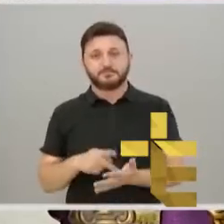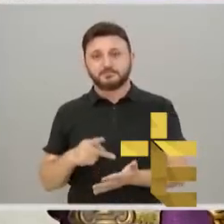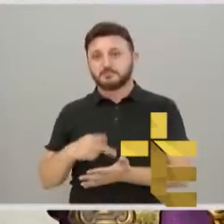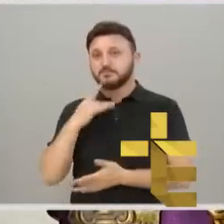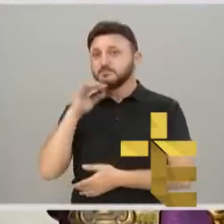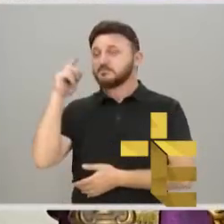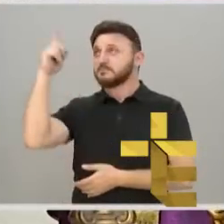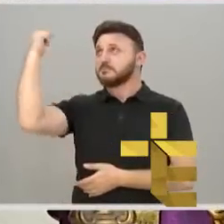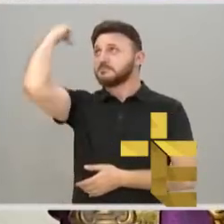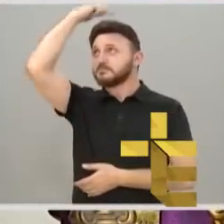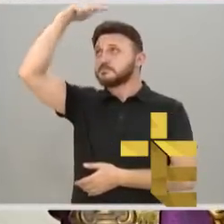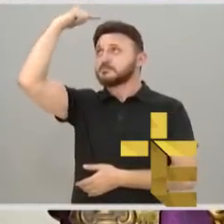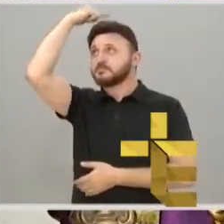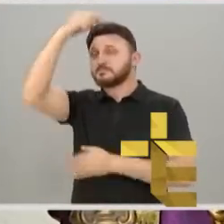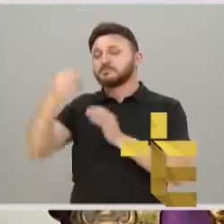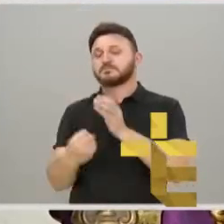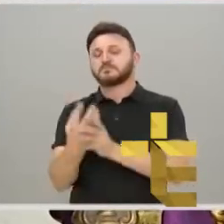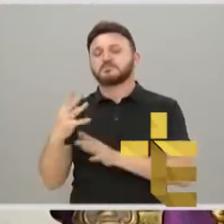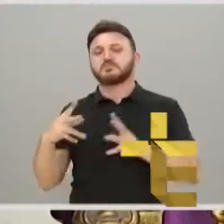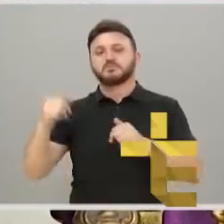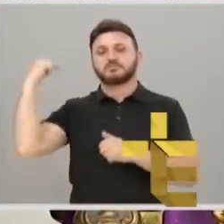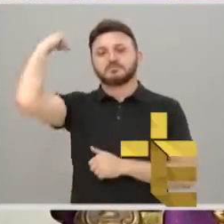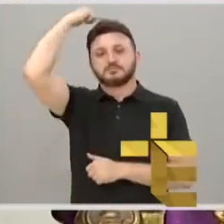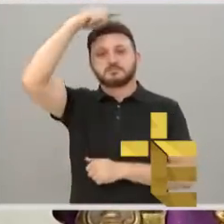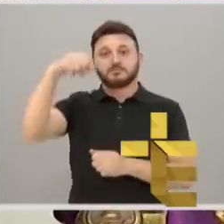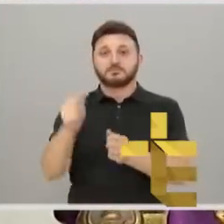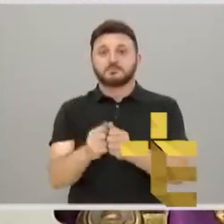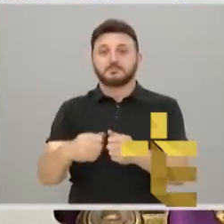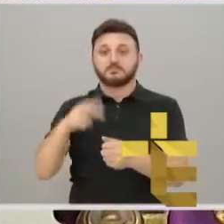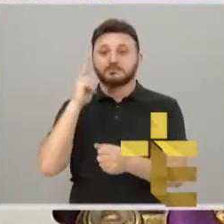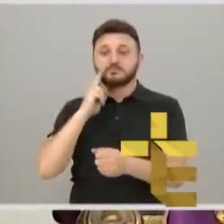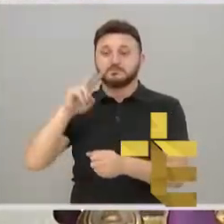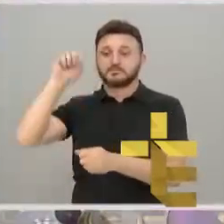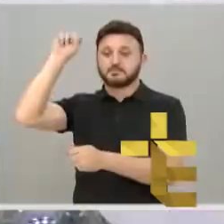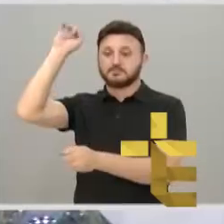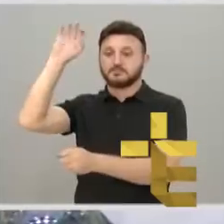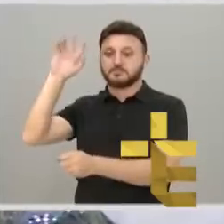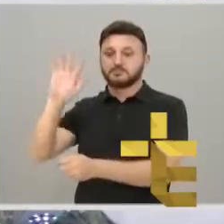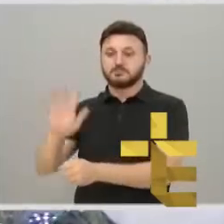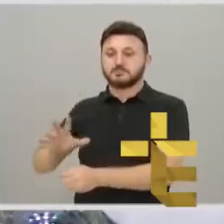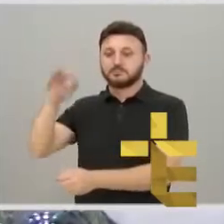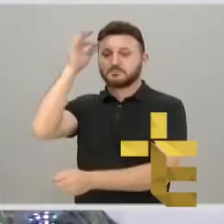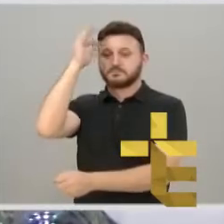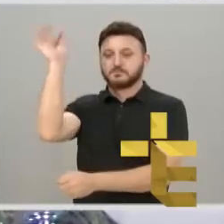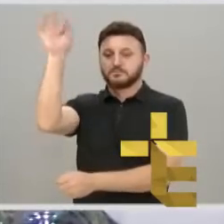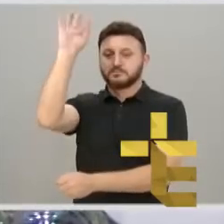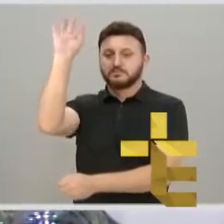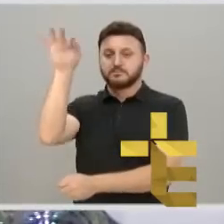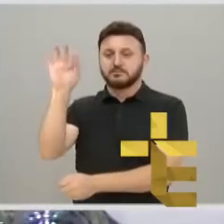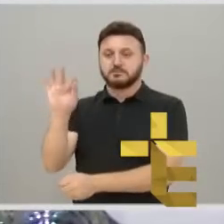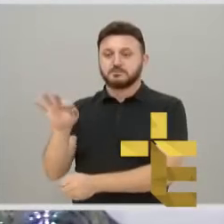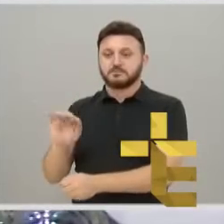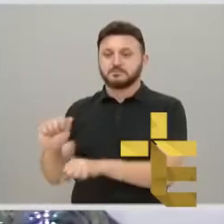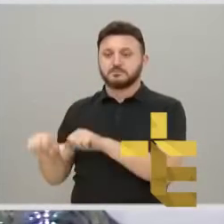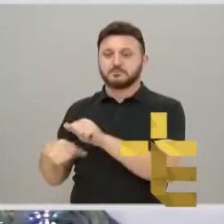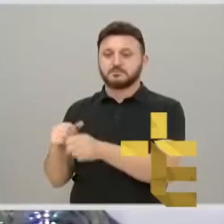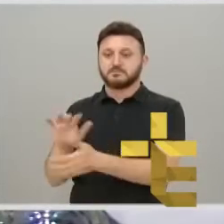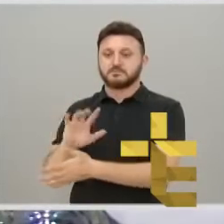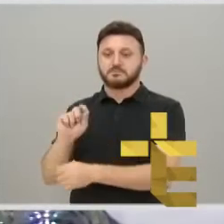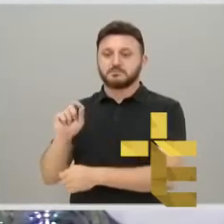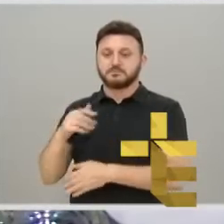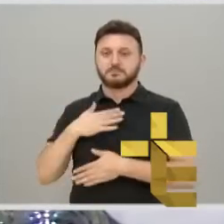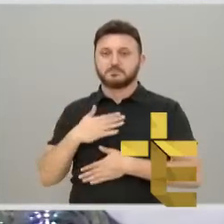verdade, ó Pai, vós sois santo e fonte de toda a santidade. Santificai, pois, estas oferendas, derramando sobre elas o